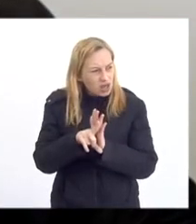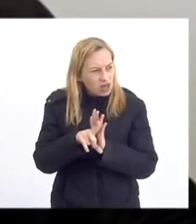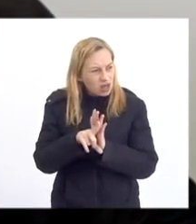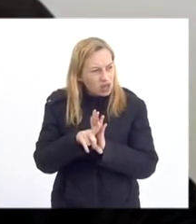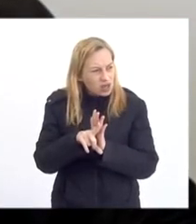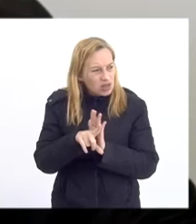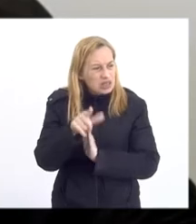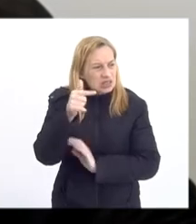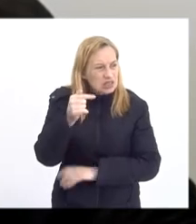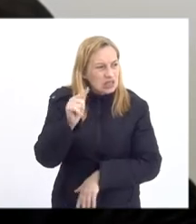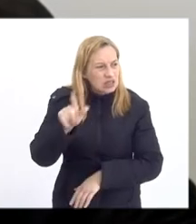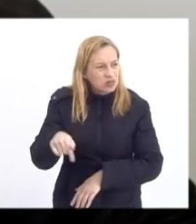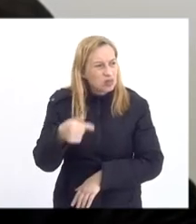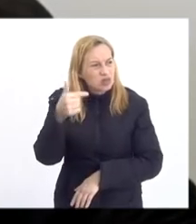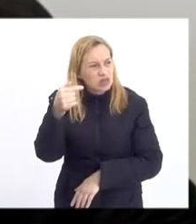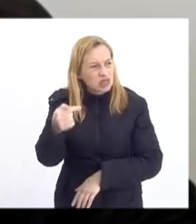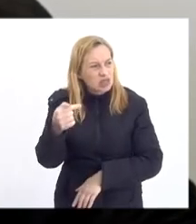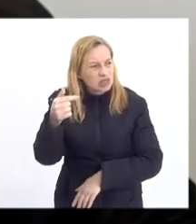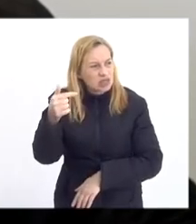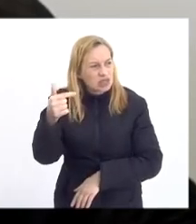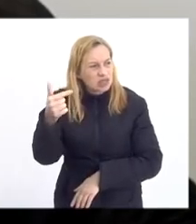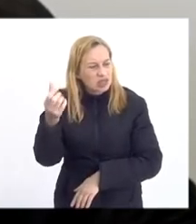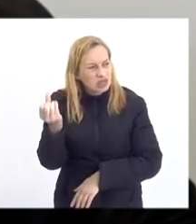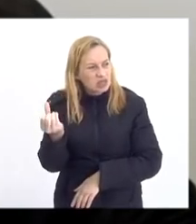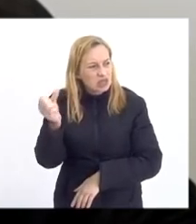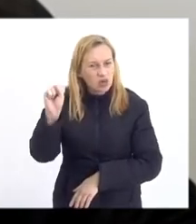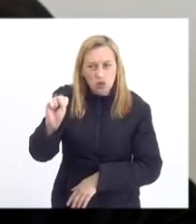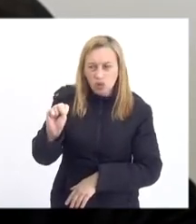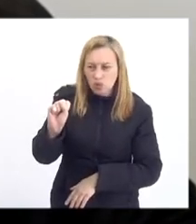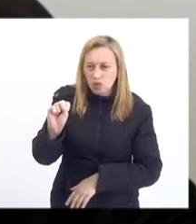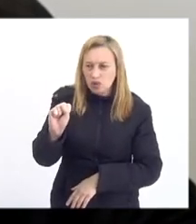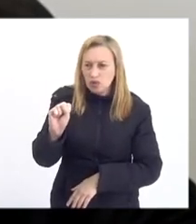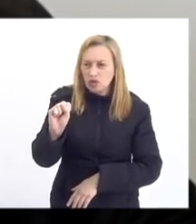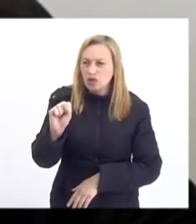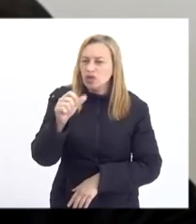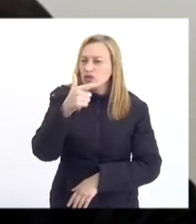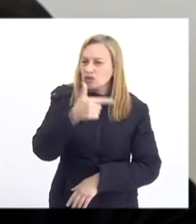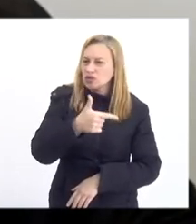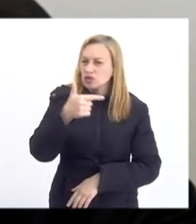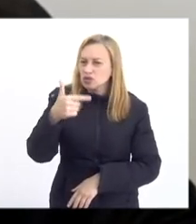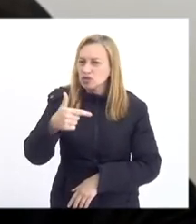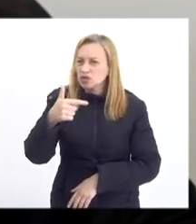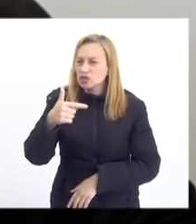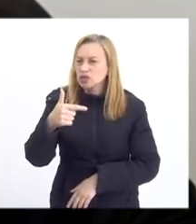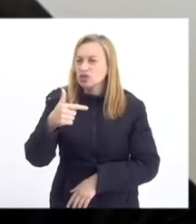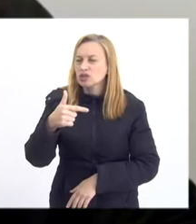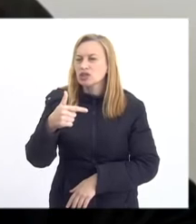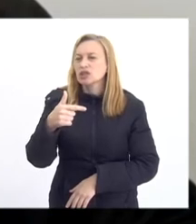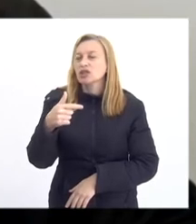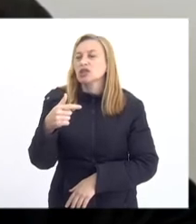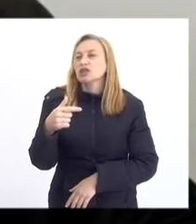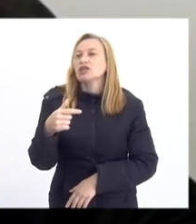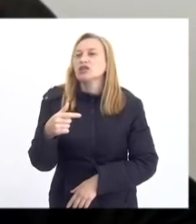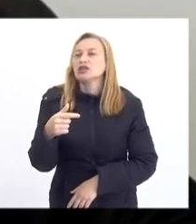a 7.168, de 22 de dezembro de 2015, como me alertou aqui a